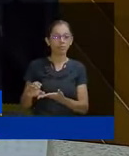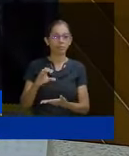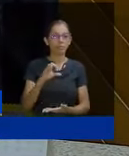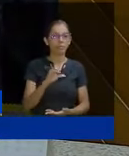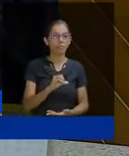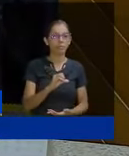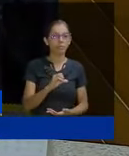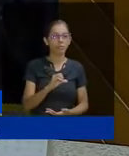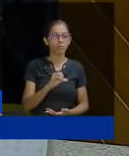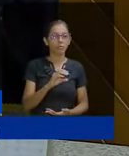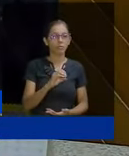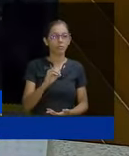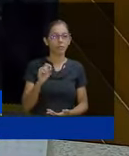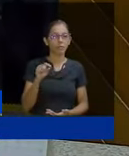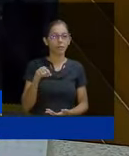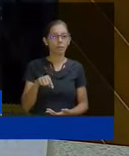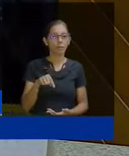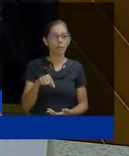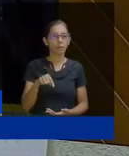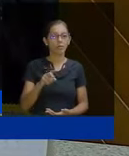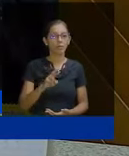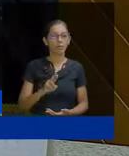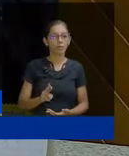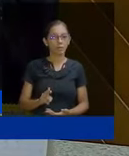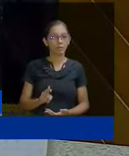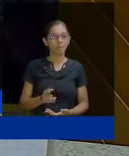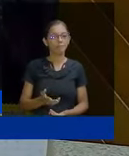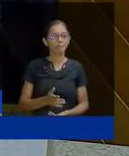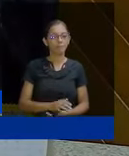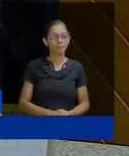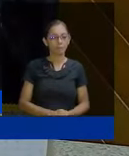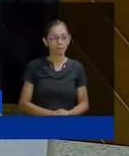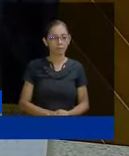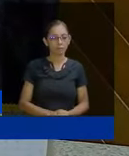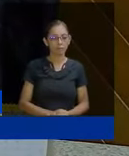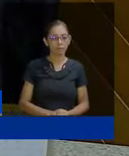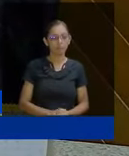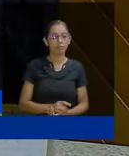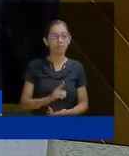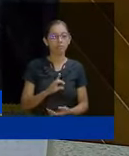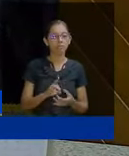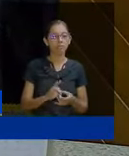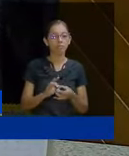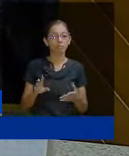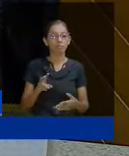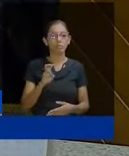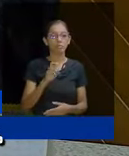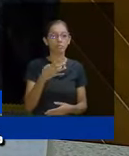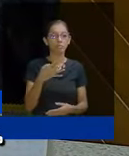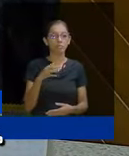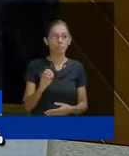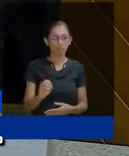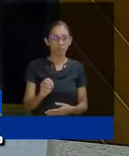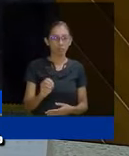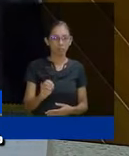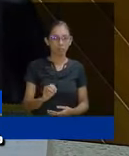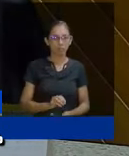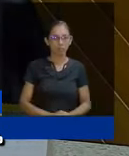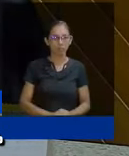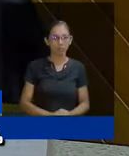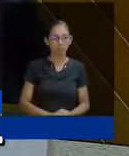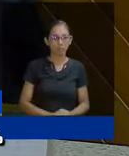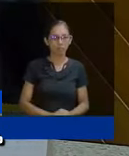R$900 mil, havendo a liberar 540. Com inadimplência efetiva de 360 mil, justamente